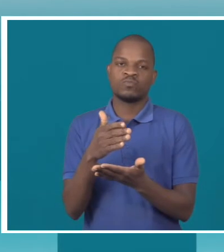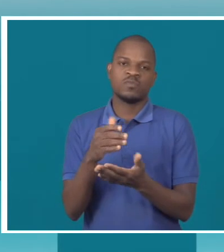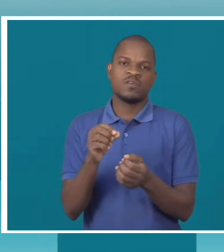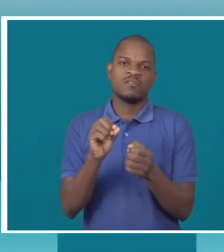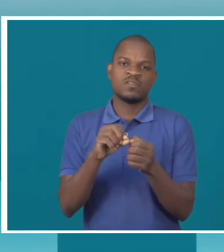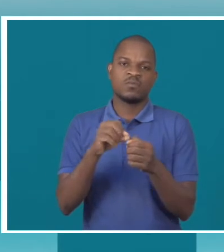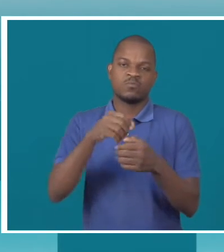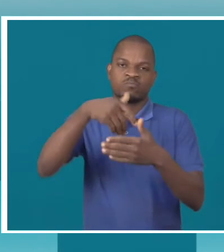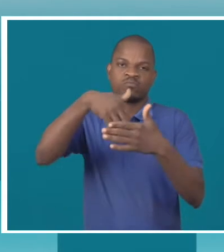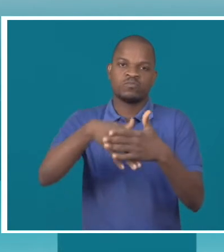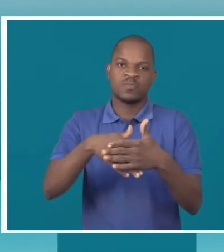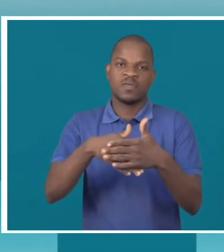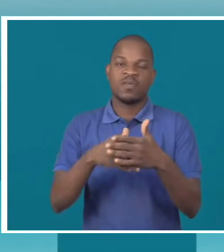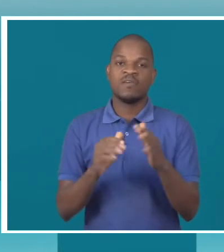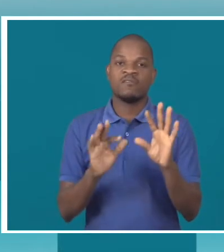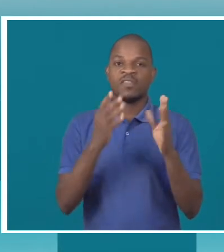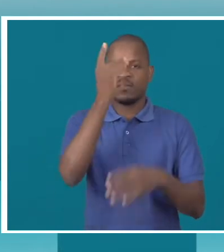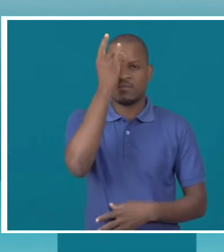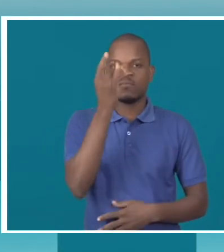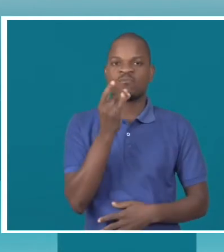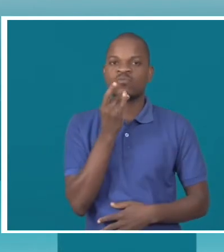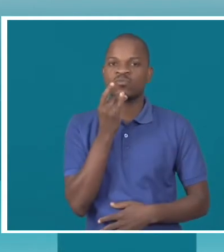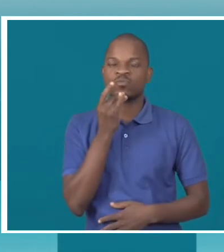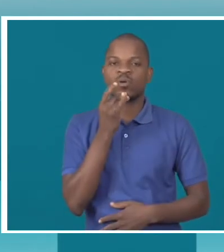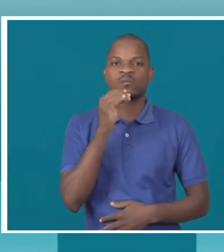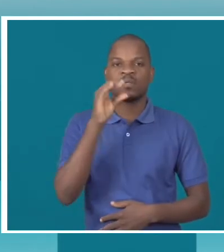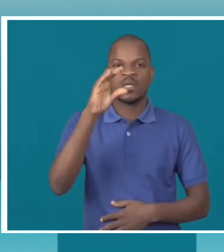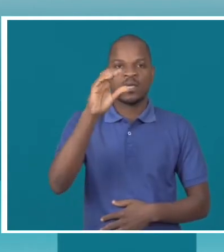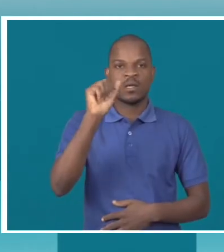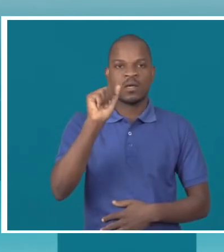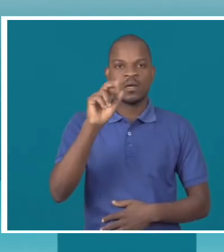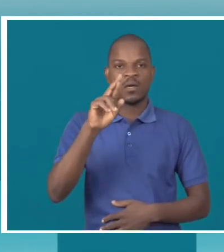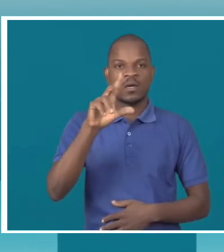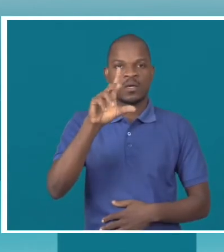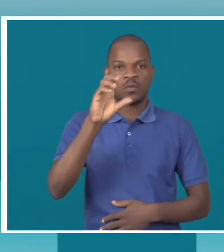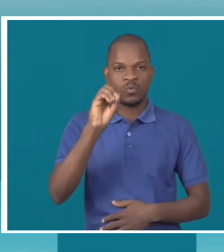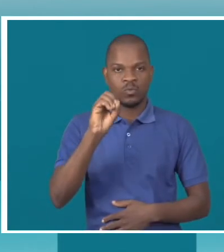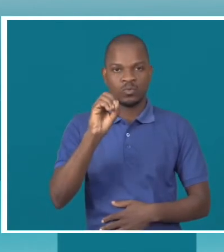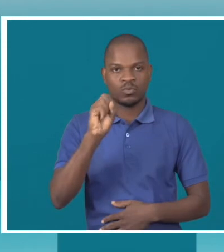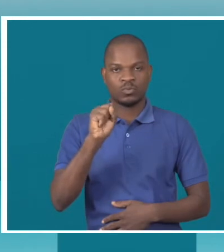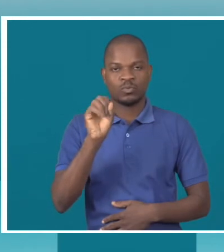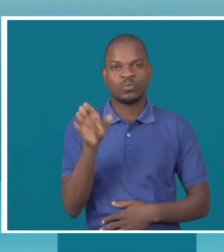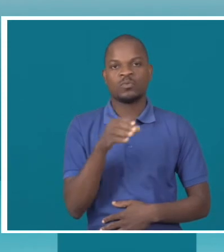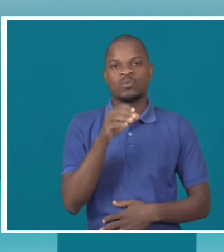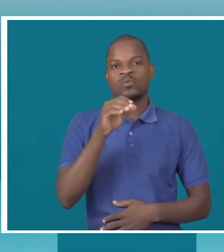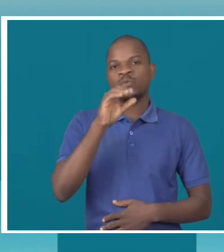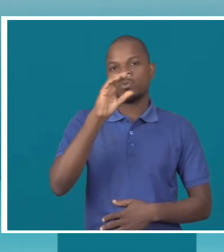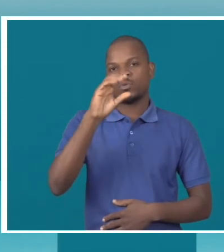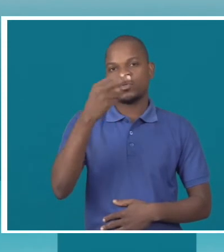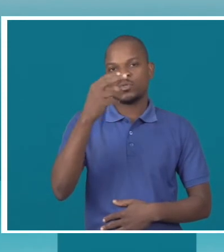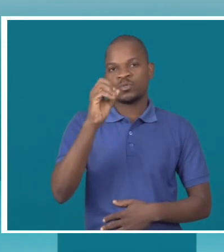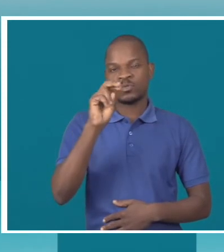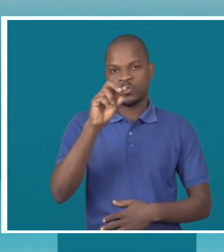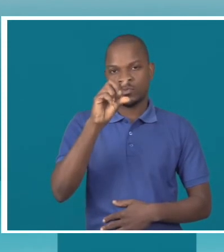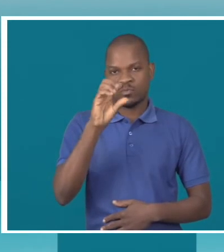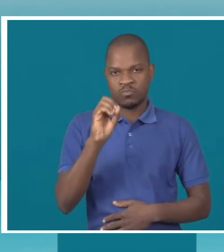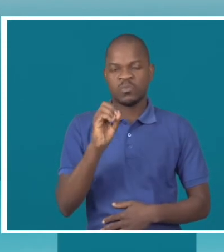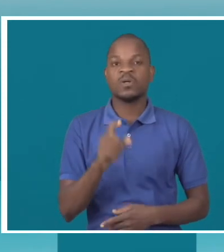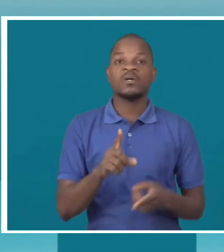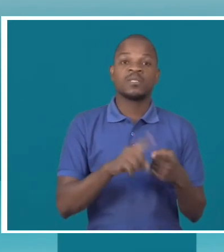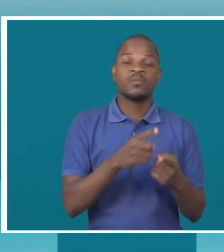e Zé de Rango. João, há quanto tempo começas a escrever e ajudar? Não só falo da música,